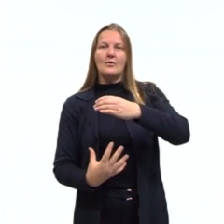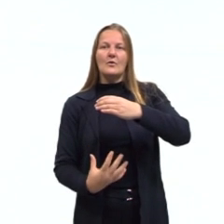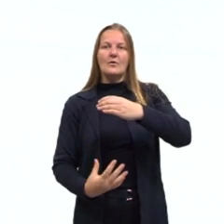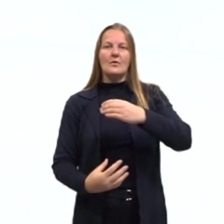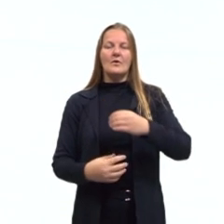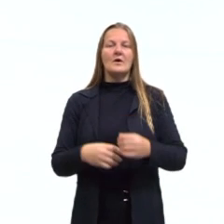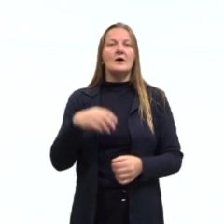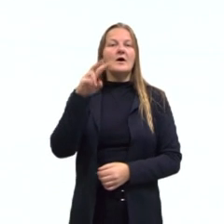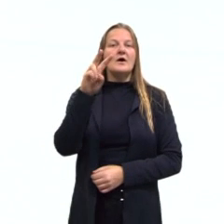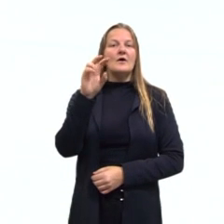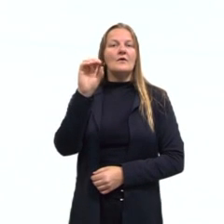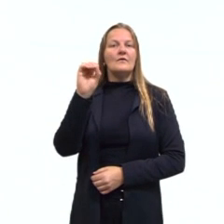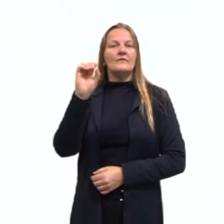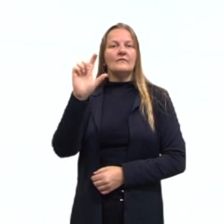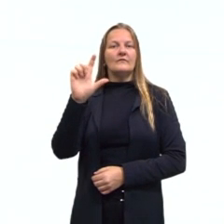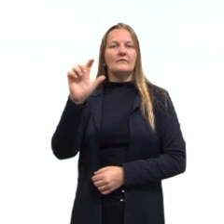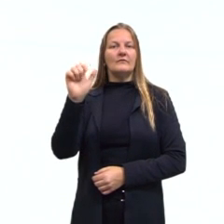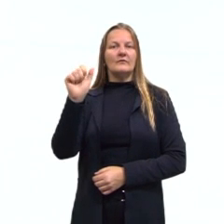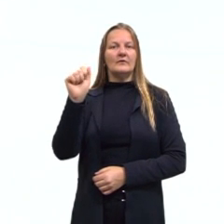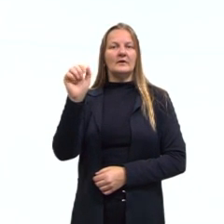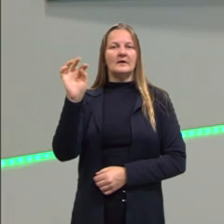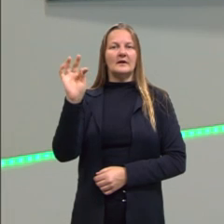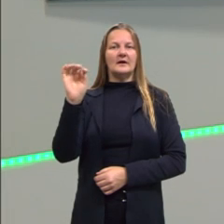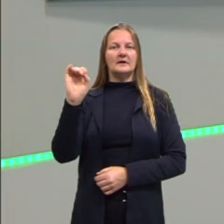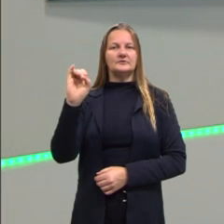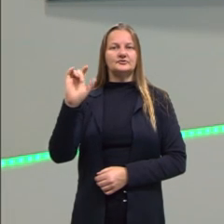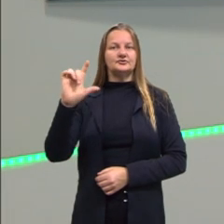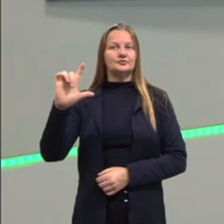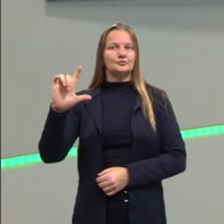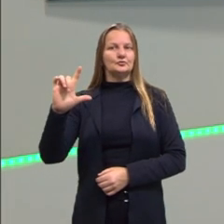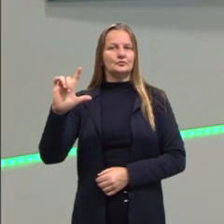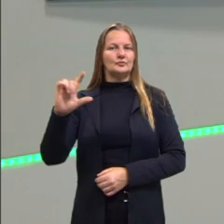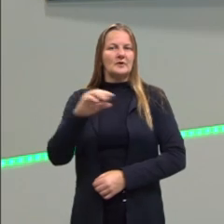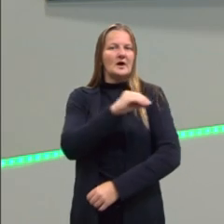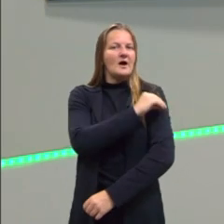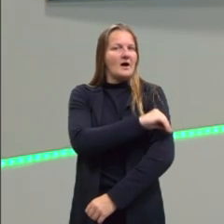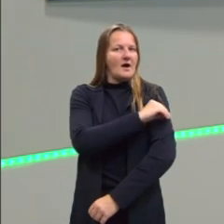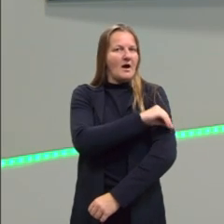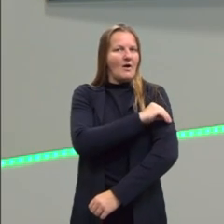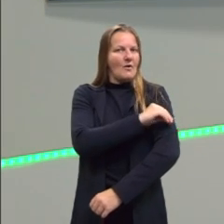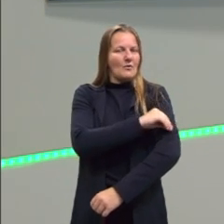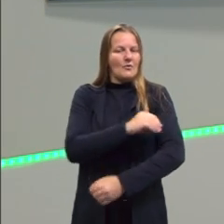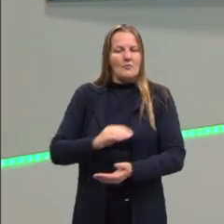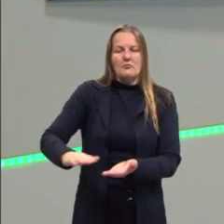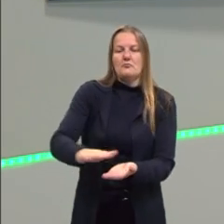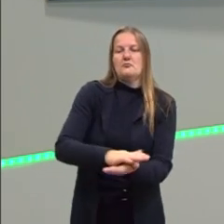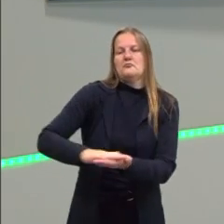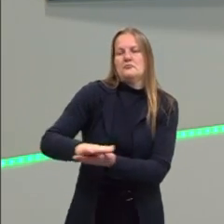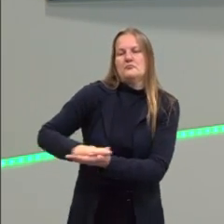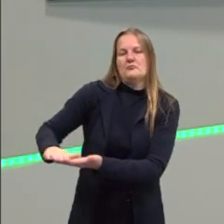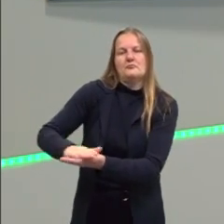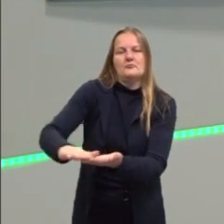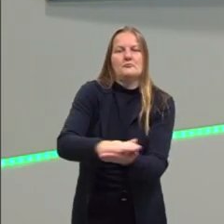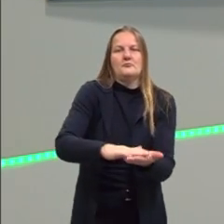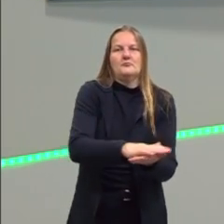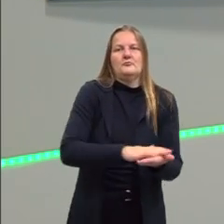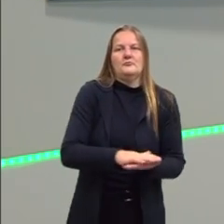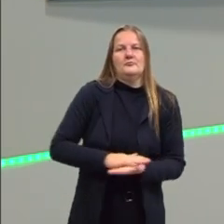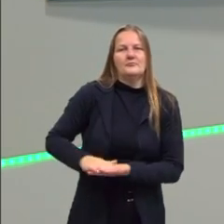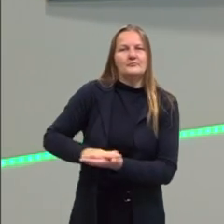álcool né o álcool 70 para lembrar limpar as superfícies em função da convide quando ela tá bem